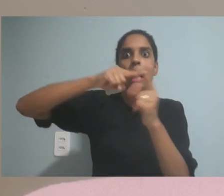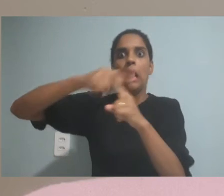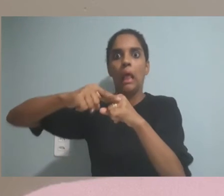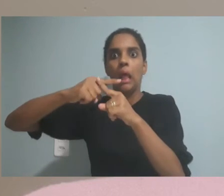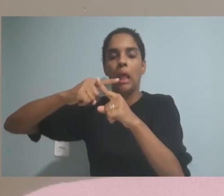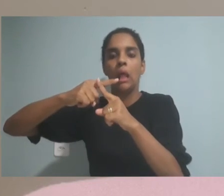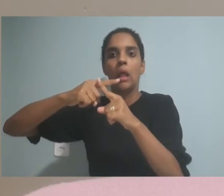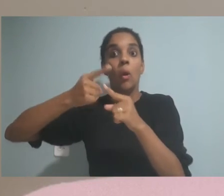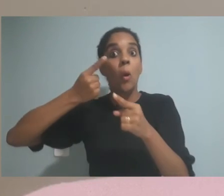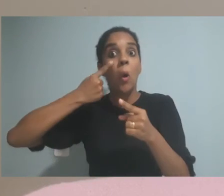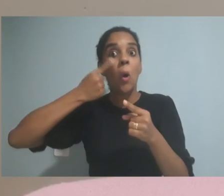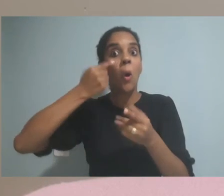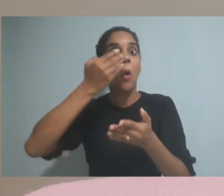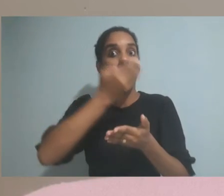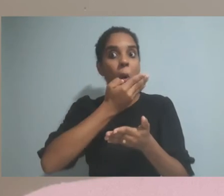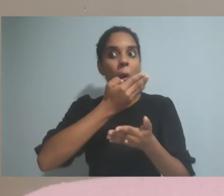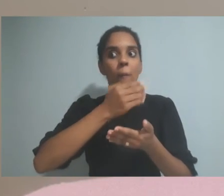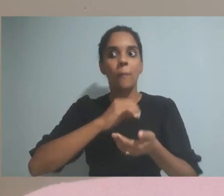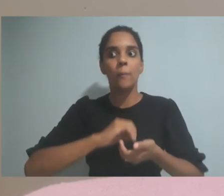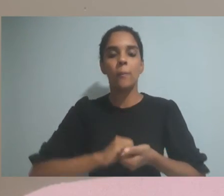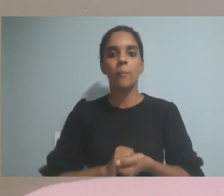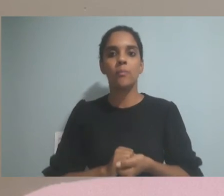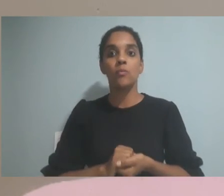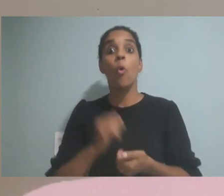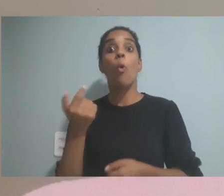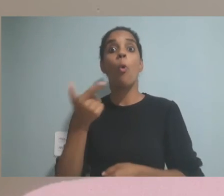partículas com cargas de sinais opostos se atraem.